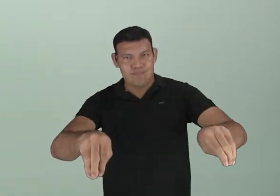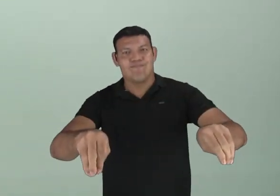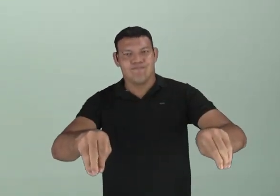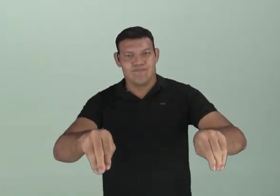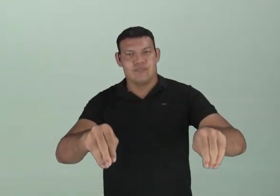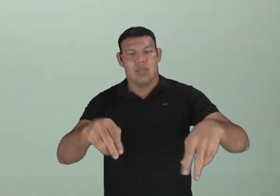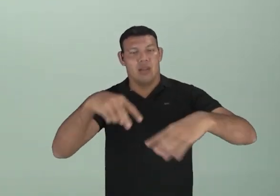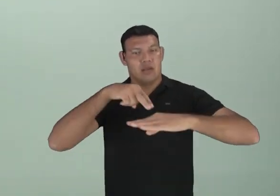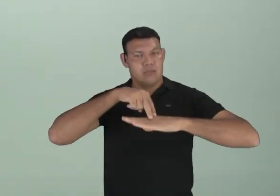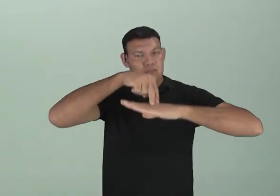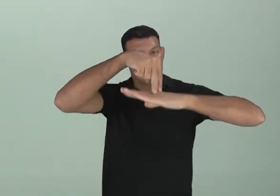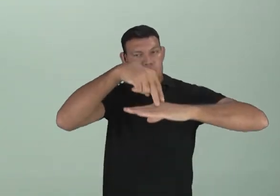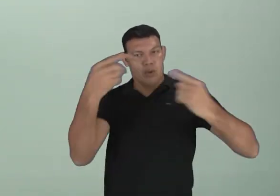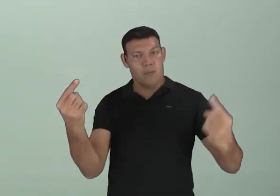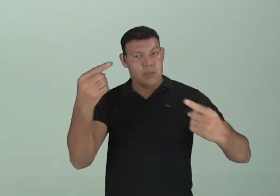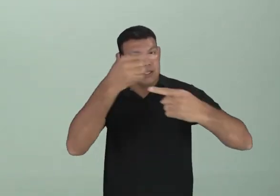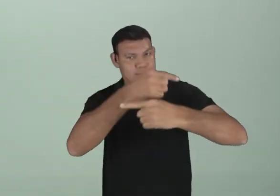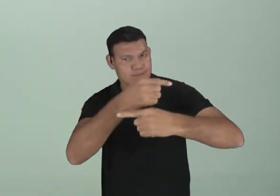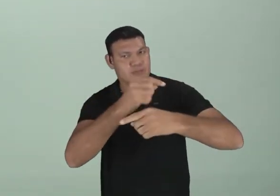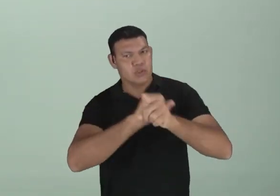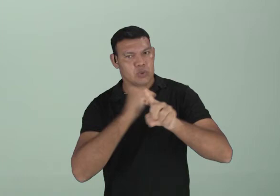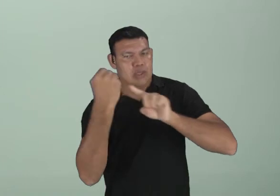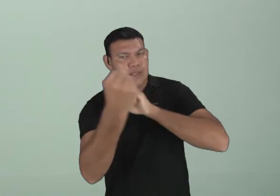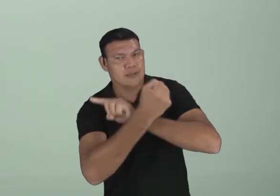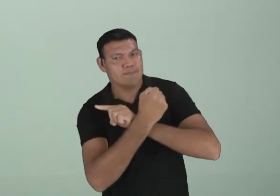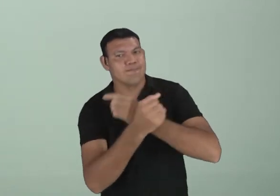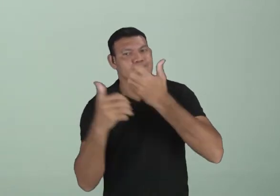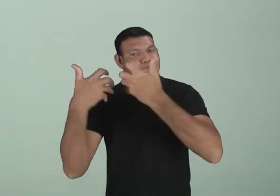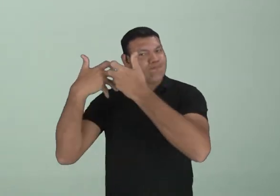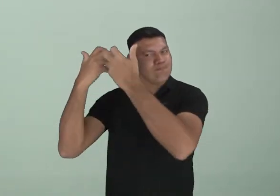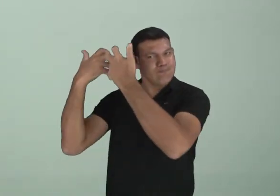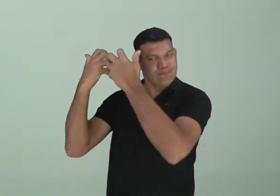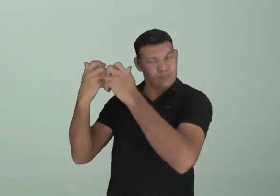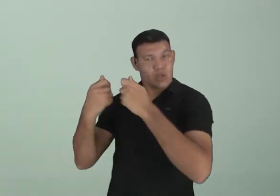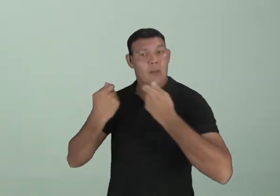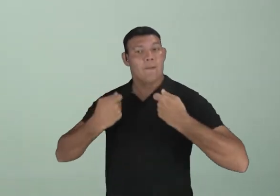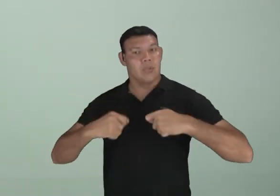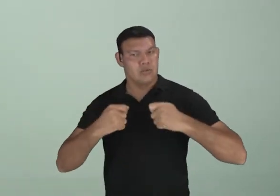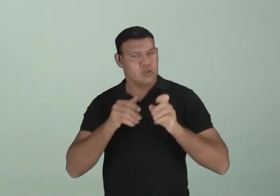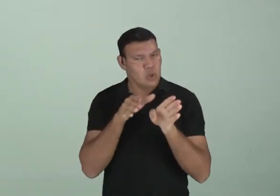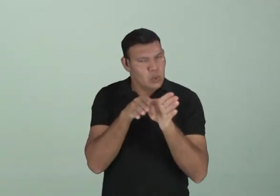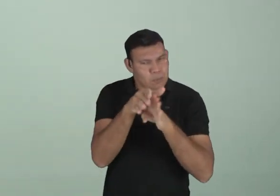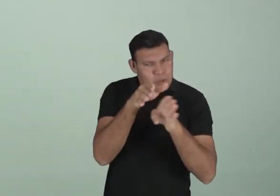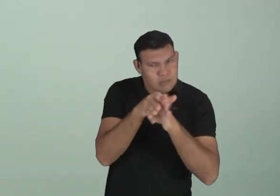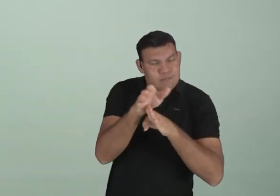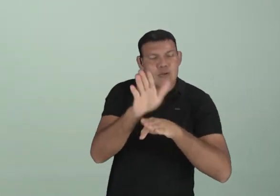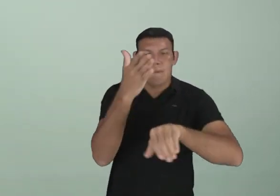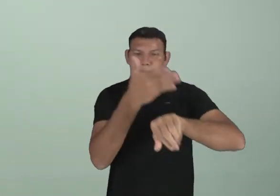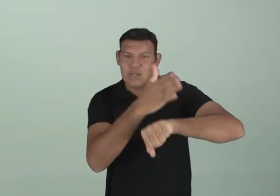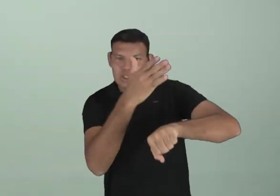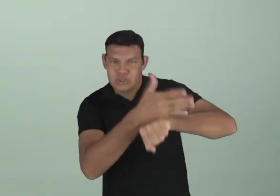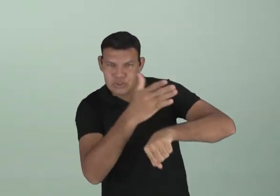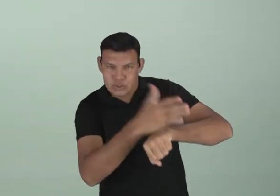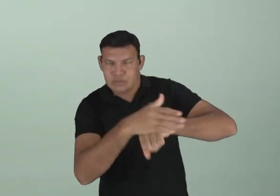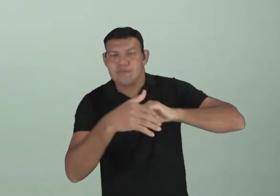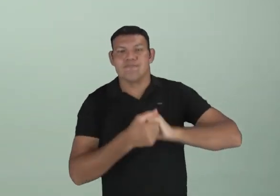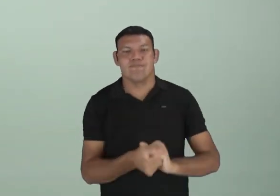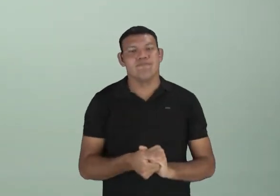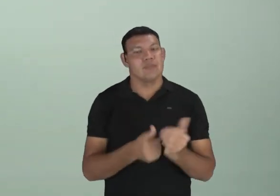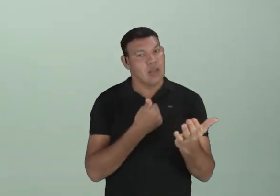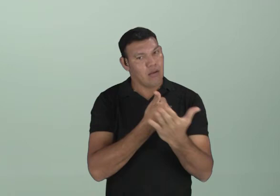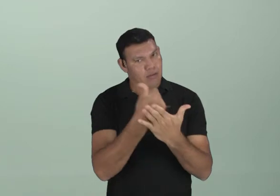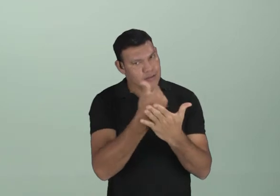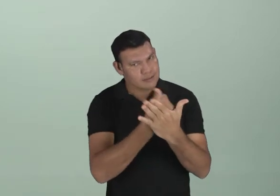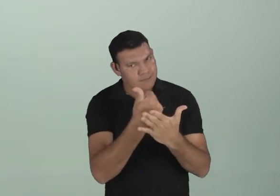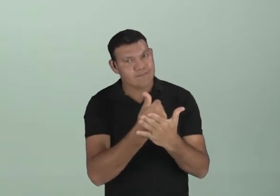tantos antagonismos sociais. Só que essa reflexão, ela tem que ser orientada para a prática, para a ação.